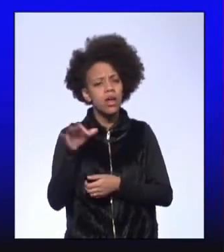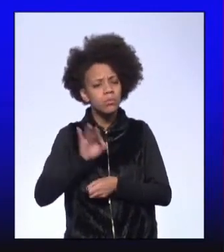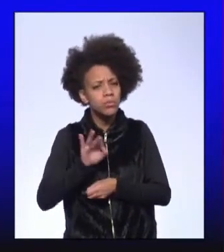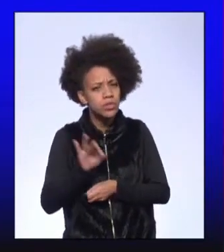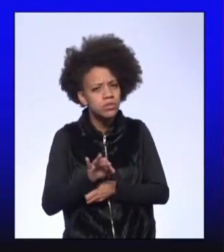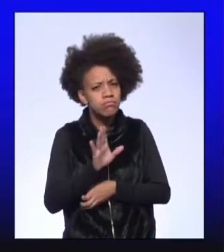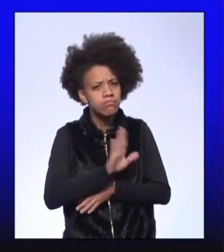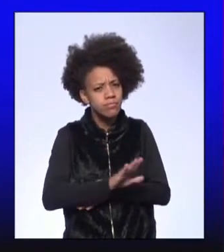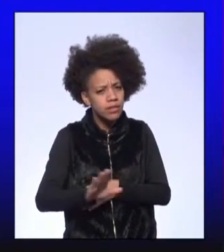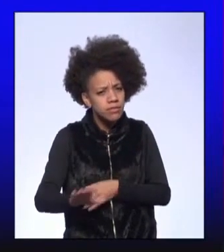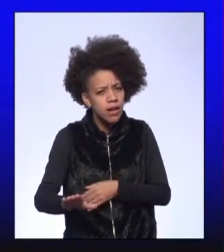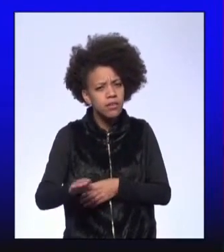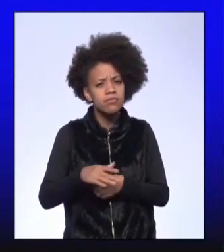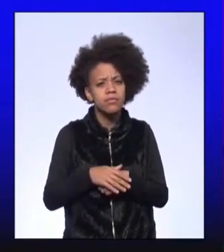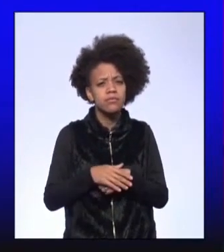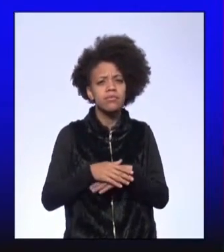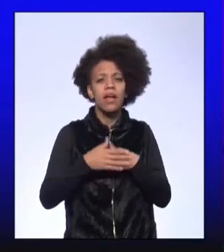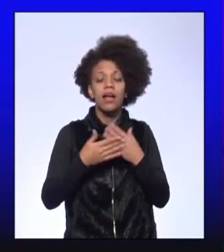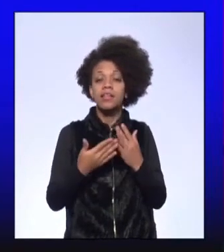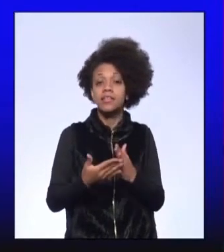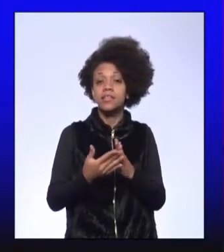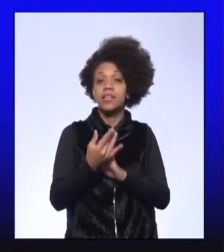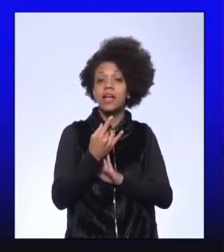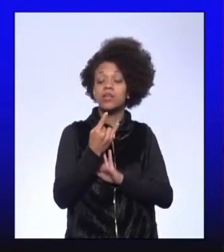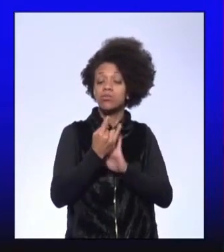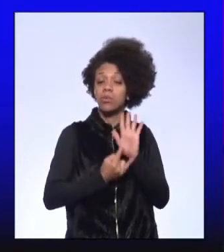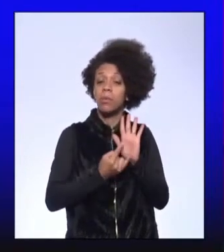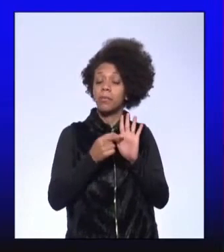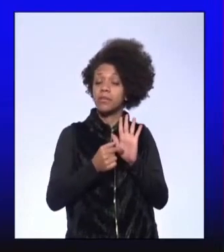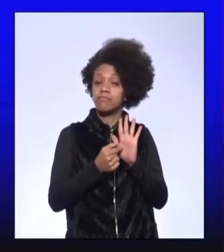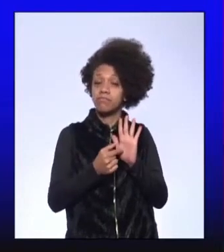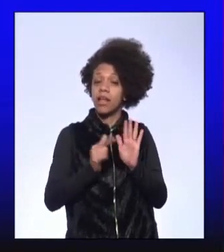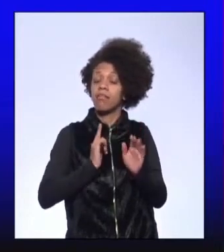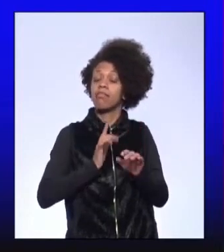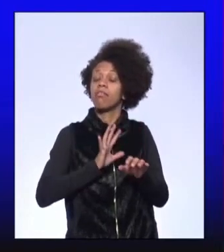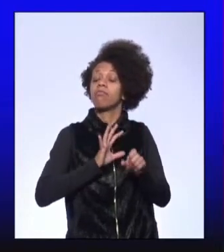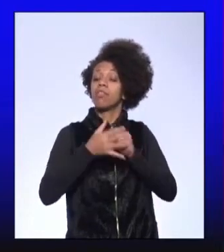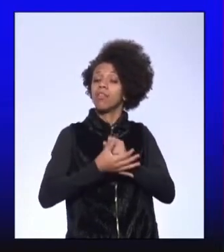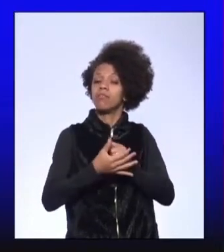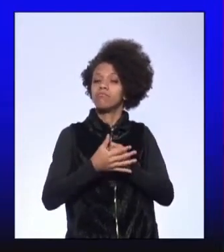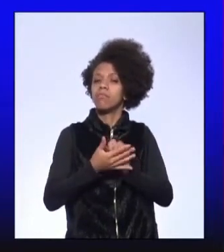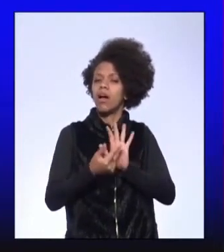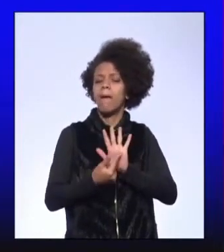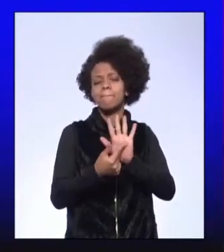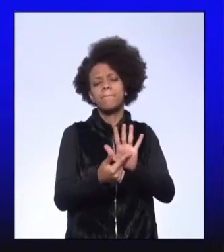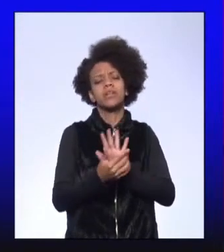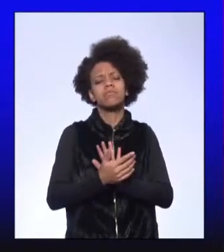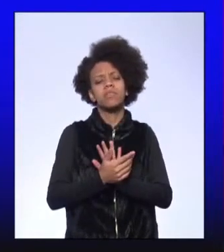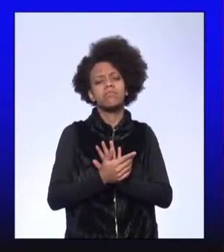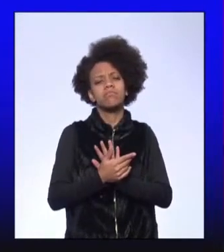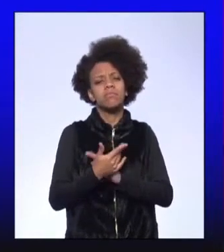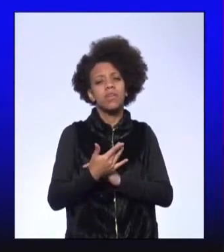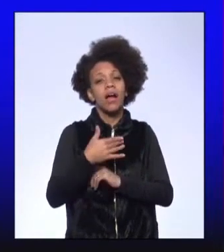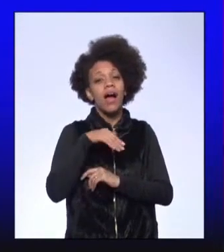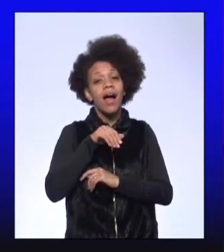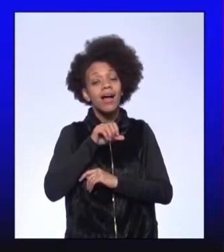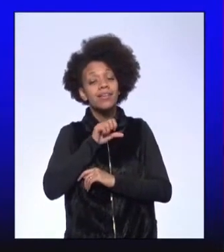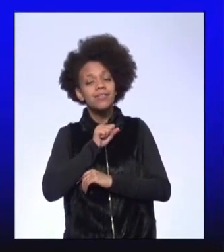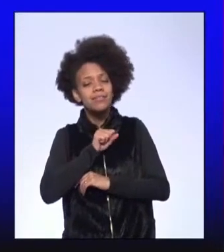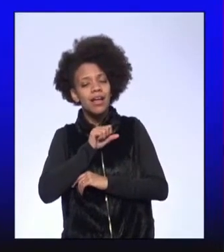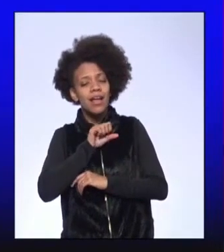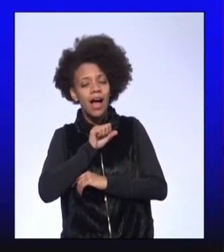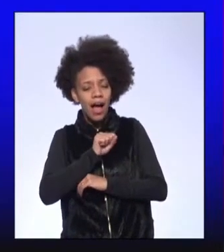97% das crianças que documentam estar infectadas apresentam casos